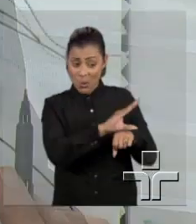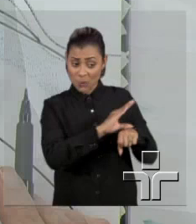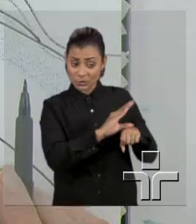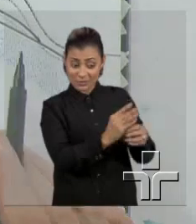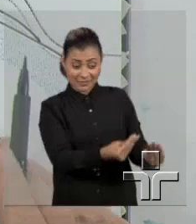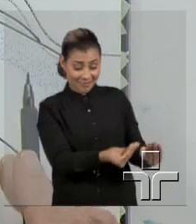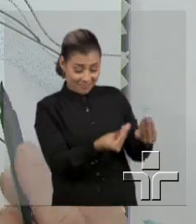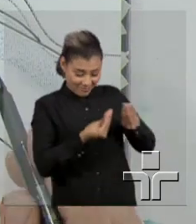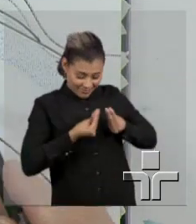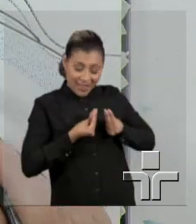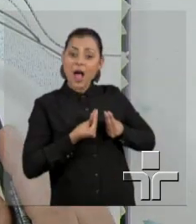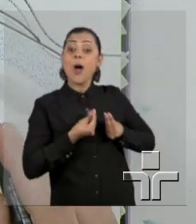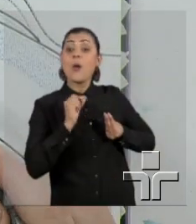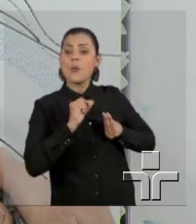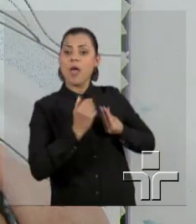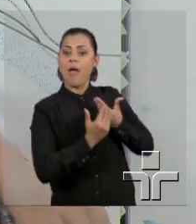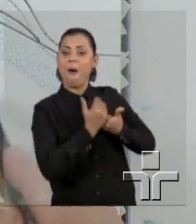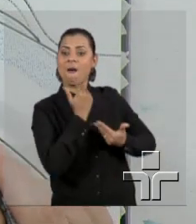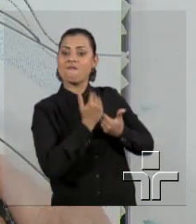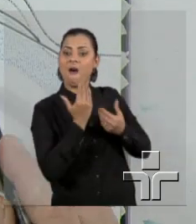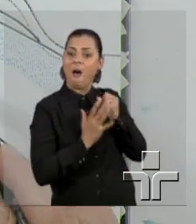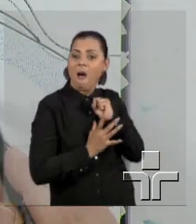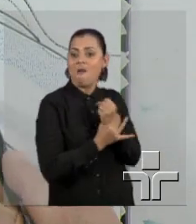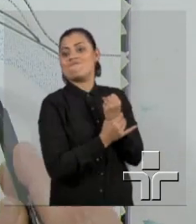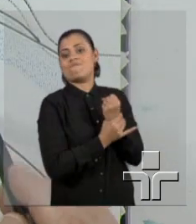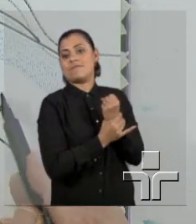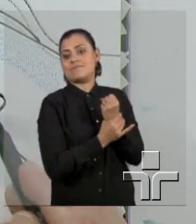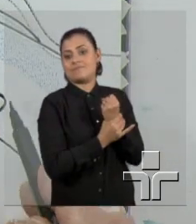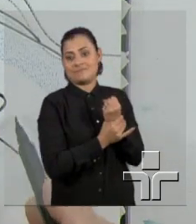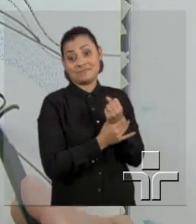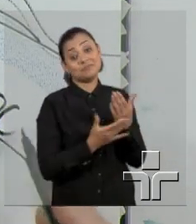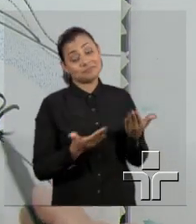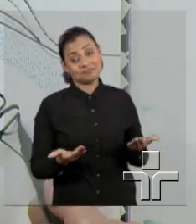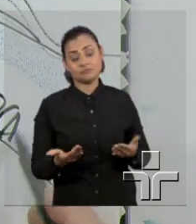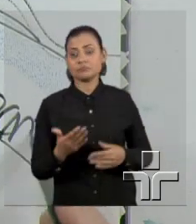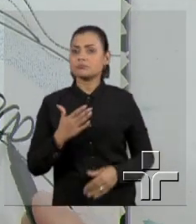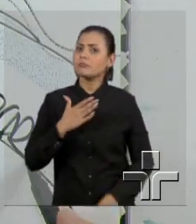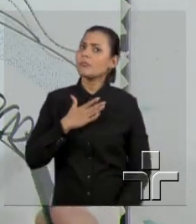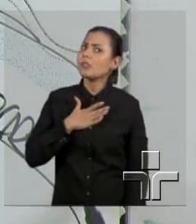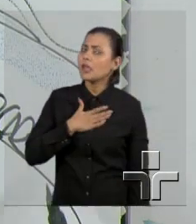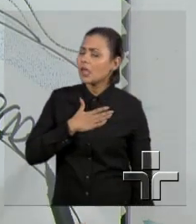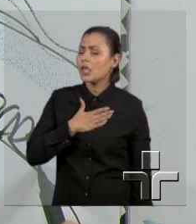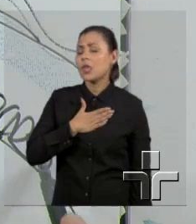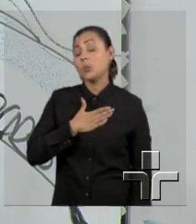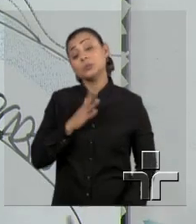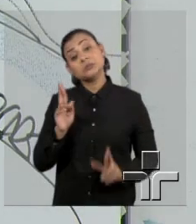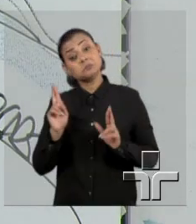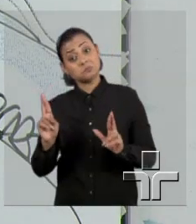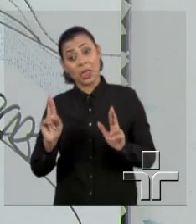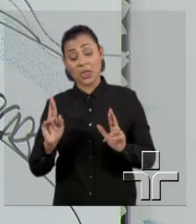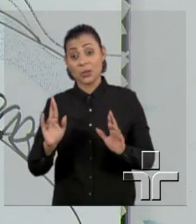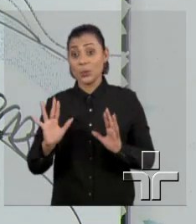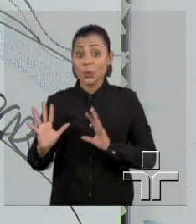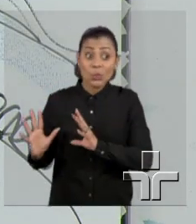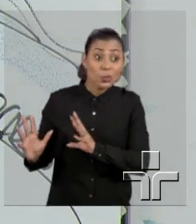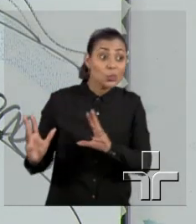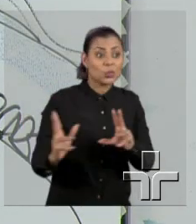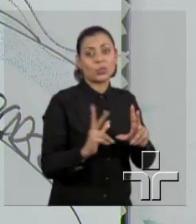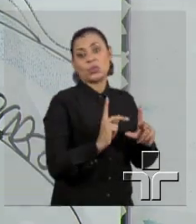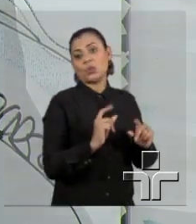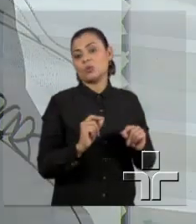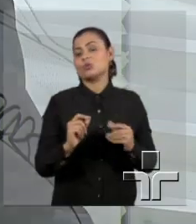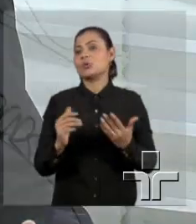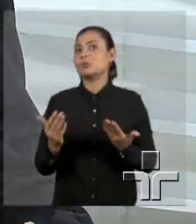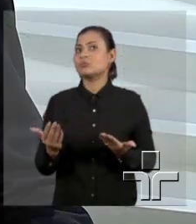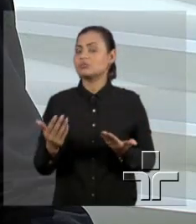de ancoradouro, seguro. Eu espero que todos nos convençamos de que o